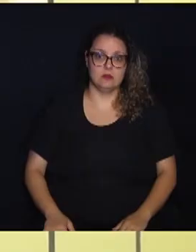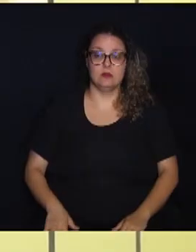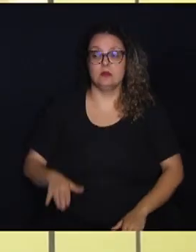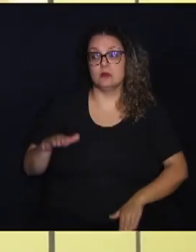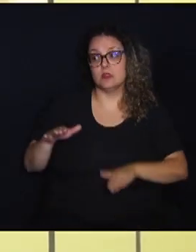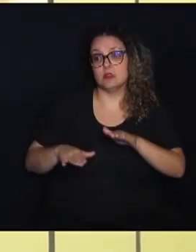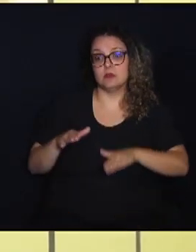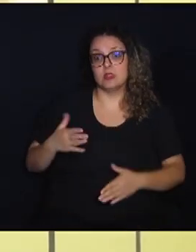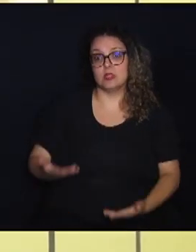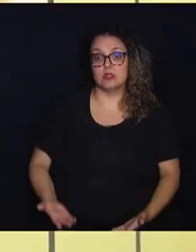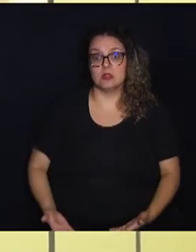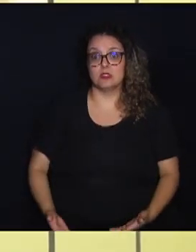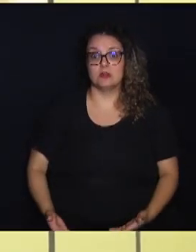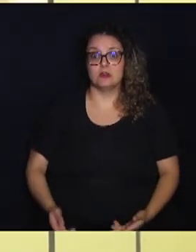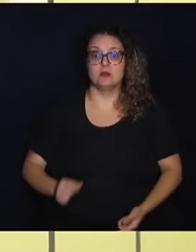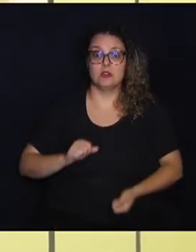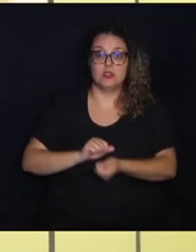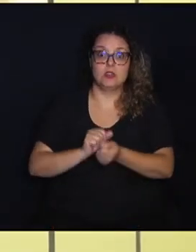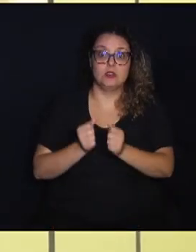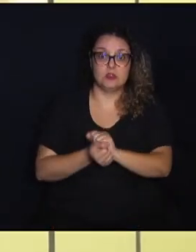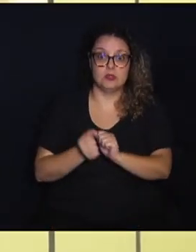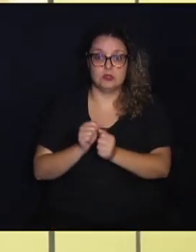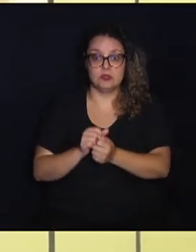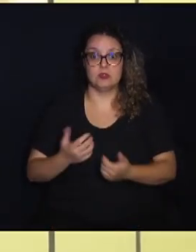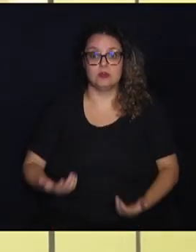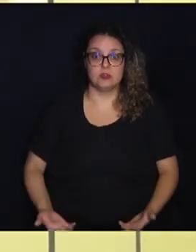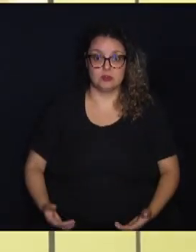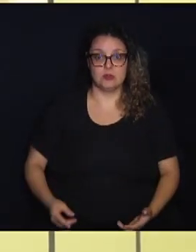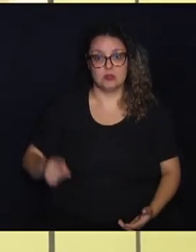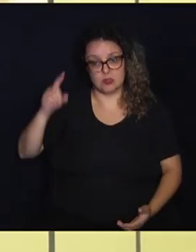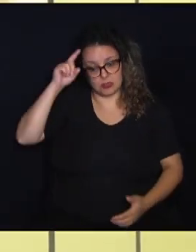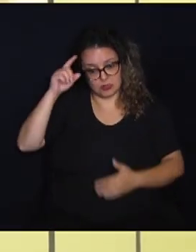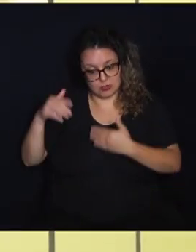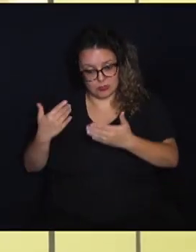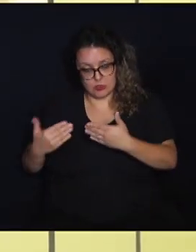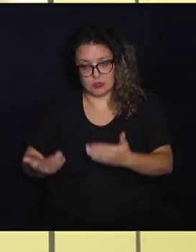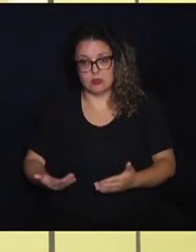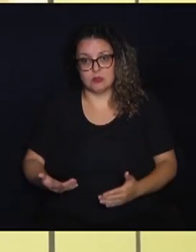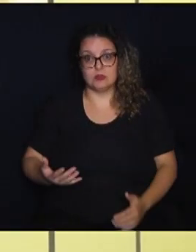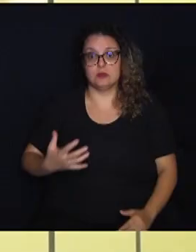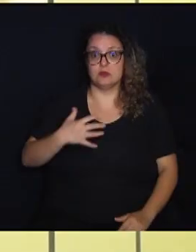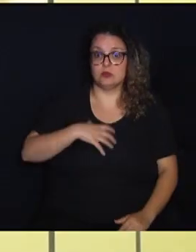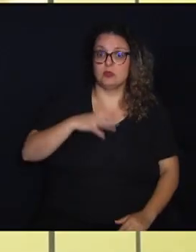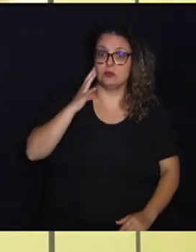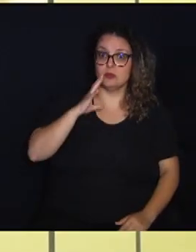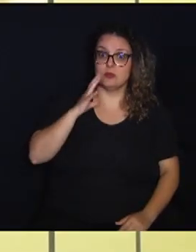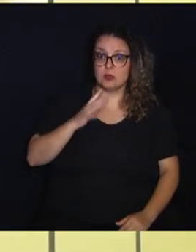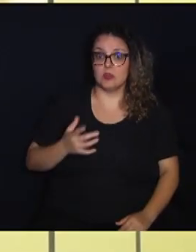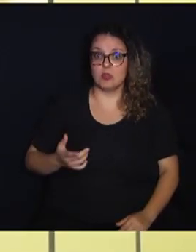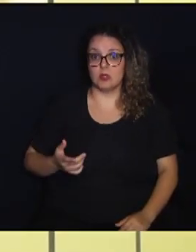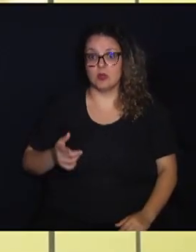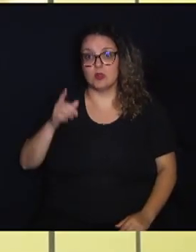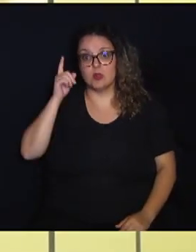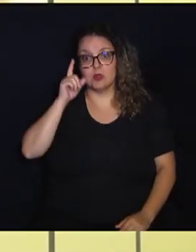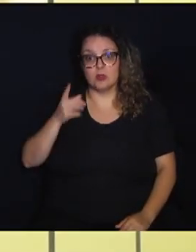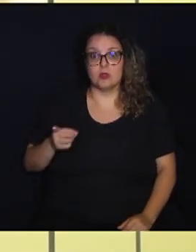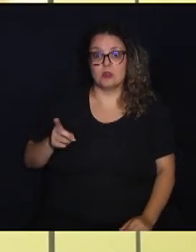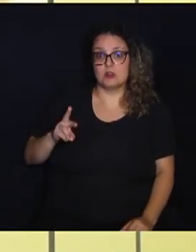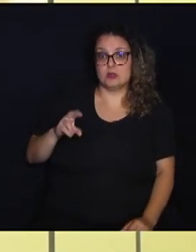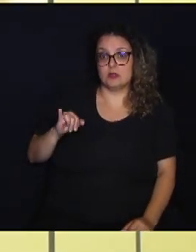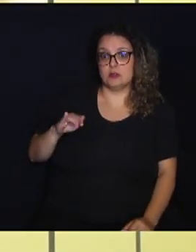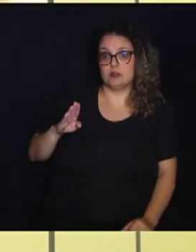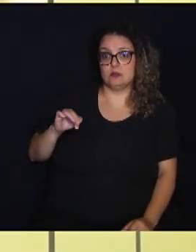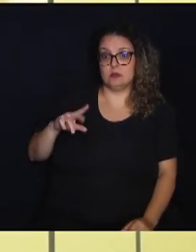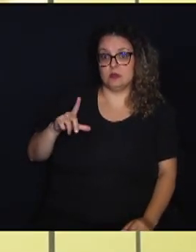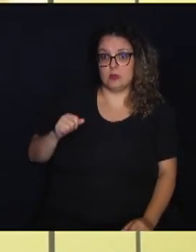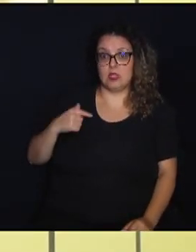se você manobrar isso de uma forma, durante a rotina da pessoa de uma forma bacana, você consegue driblar os vilões, né? Que é a mente, né?